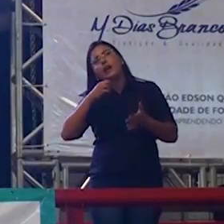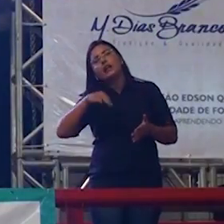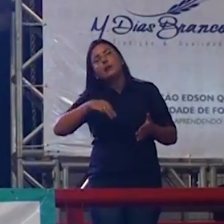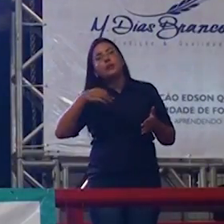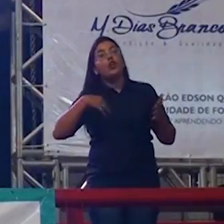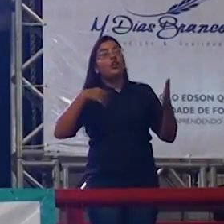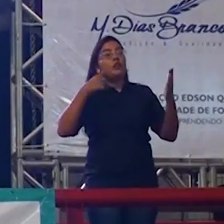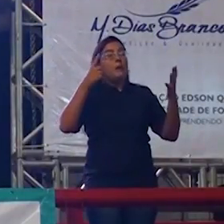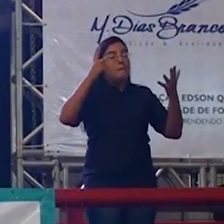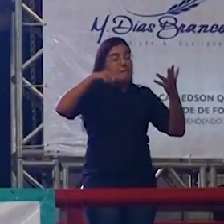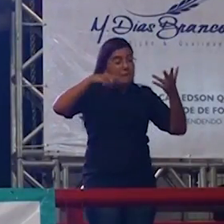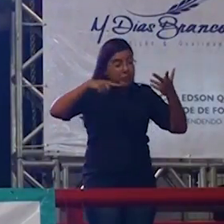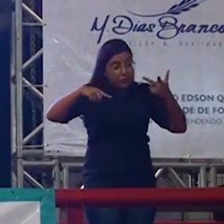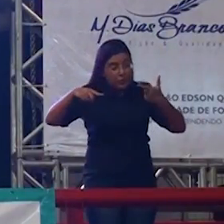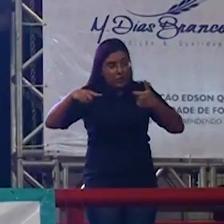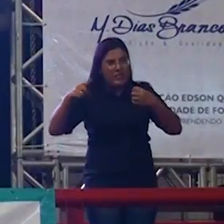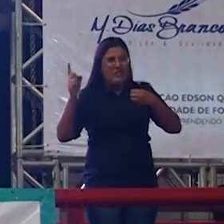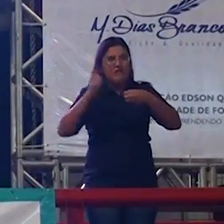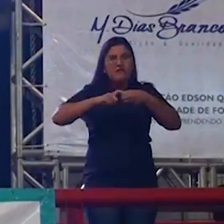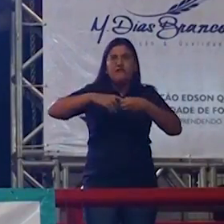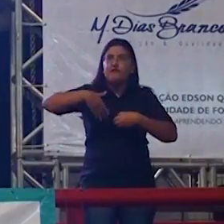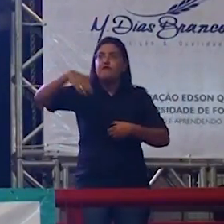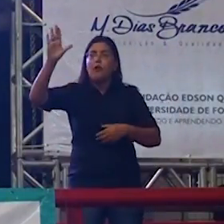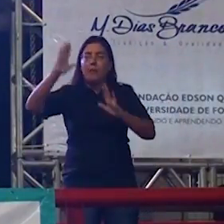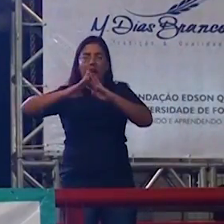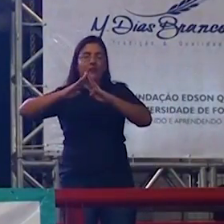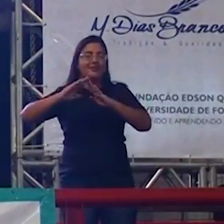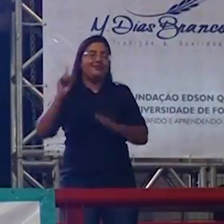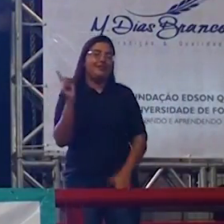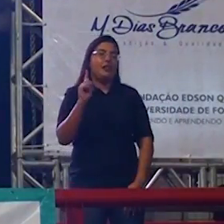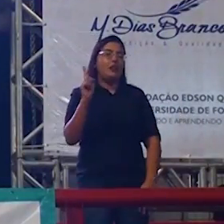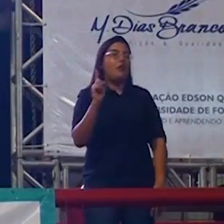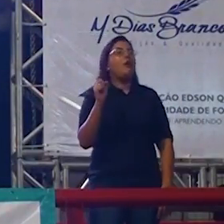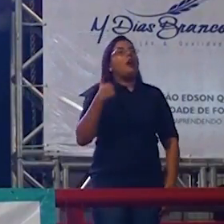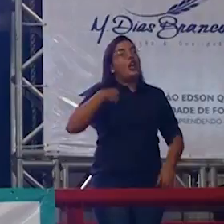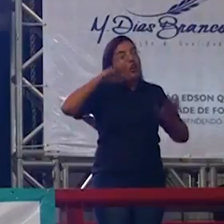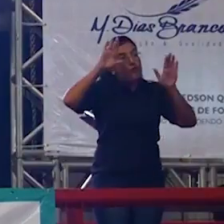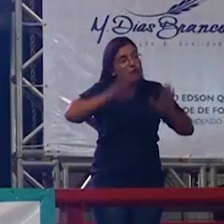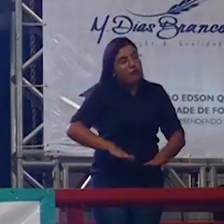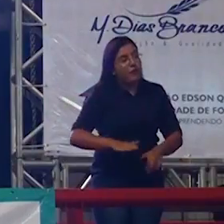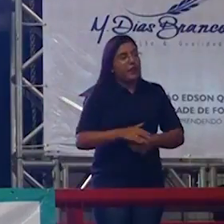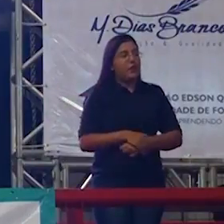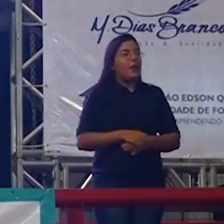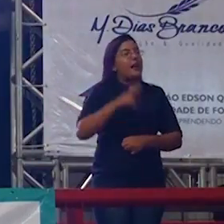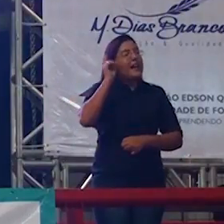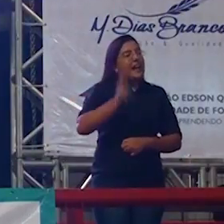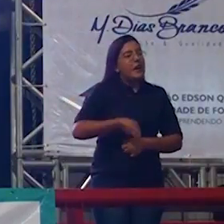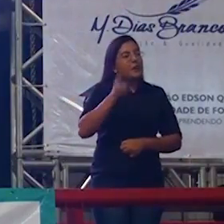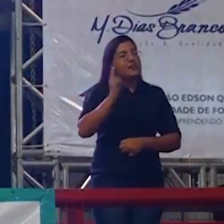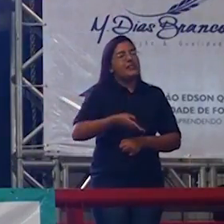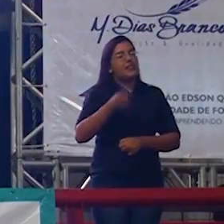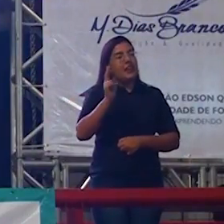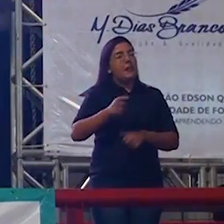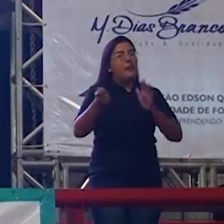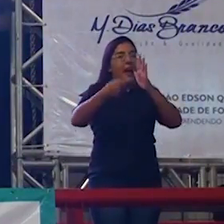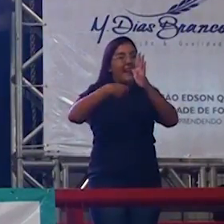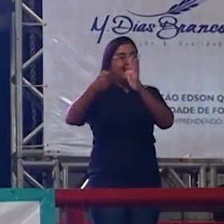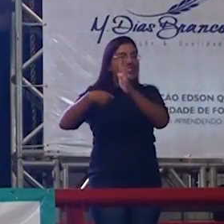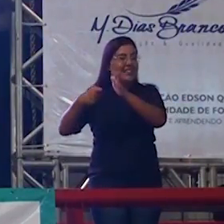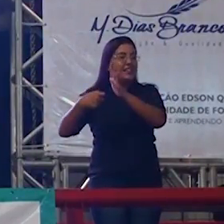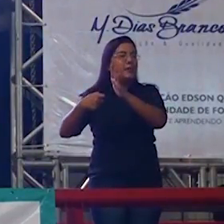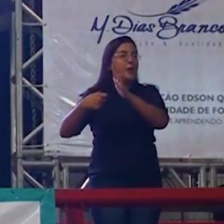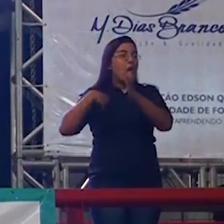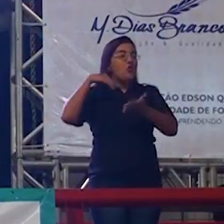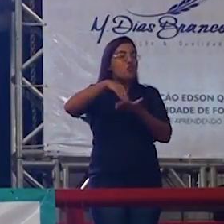faço? Respondo bem rápido e vou para casa. Eu fico lá até o último minuto. Eu sou um dos 3 últimos a entregar toda a vida. O que é